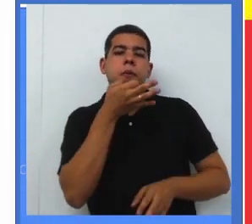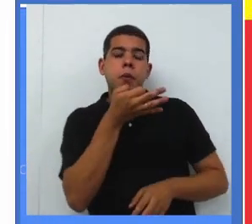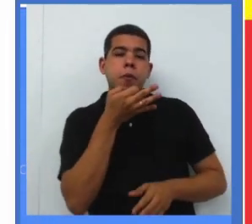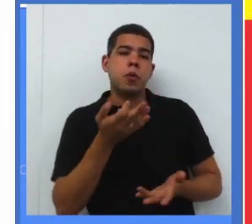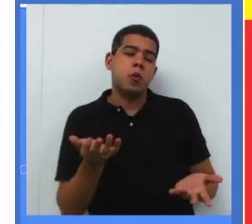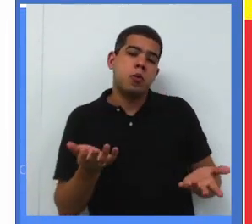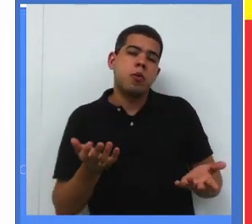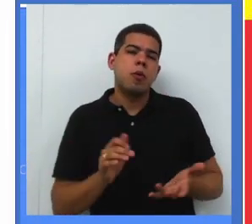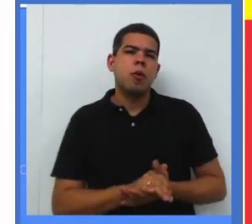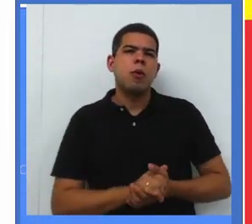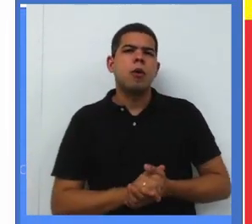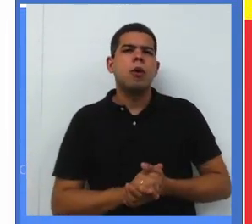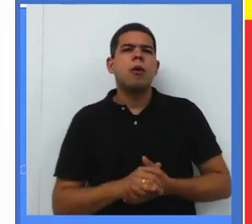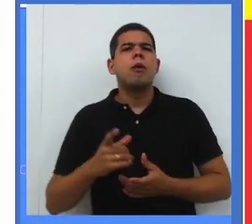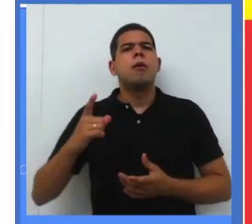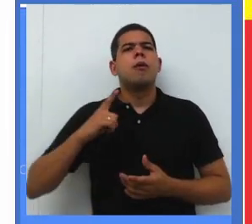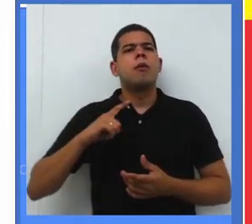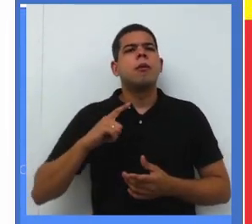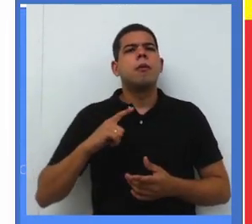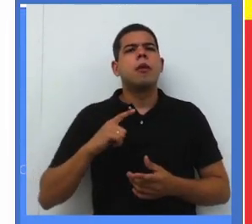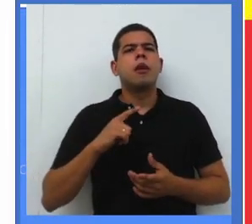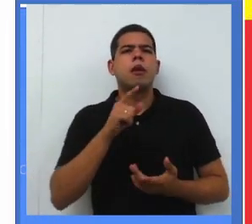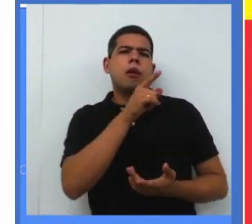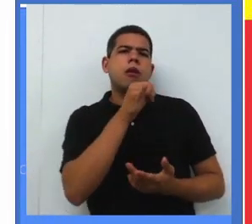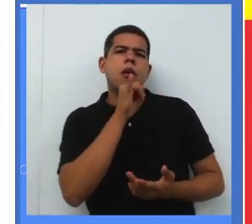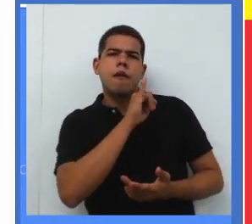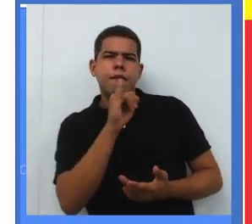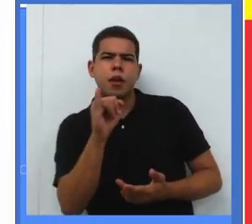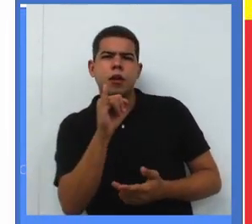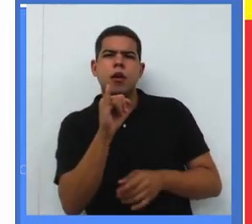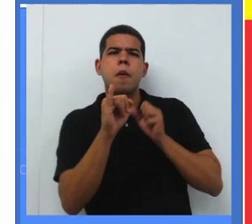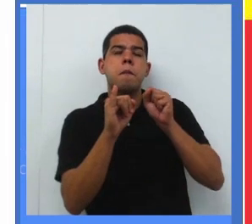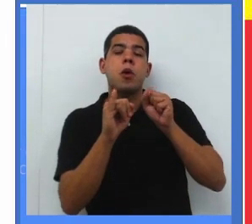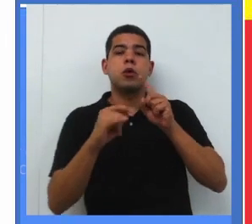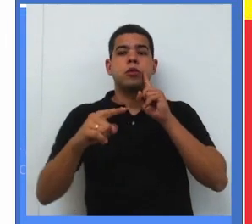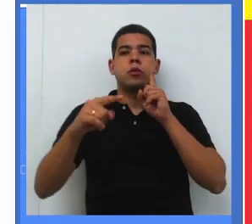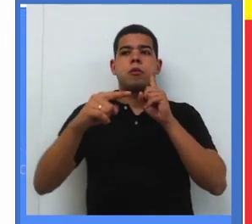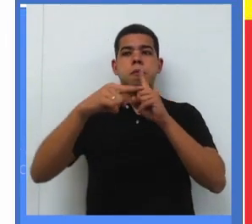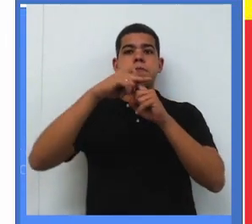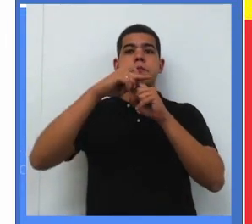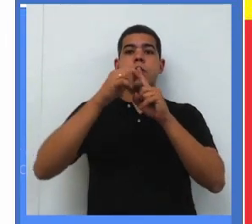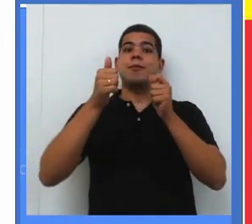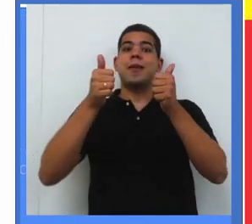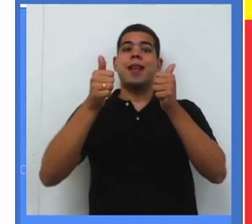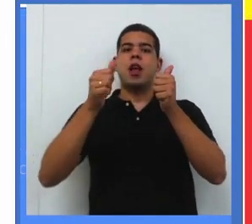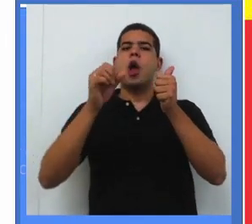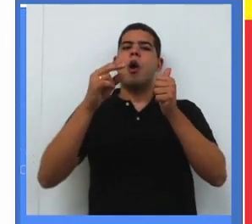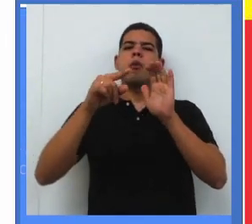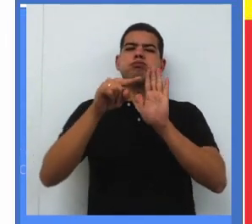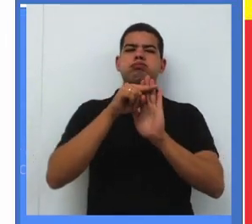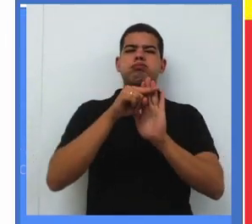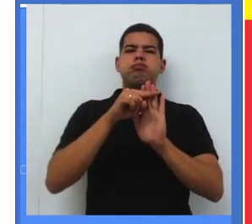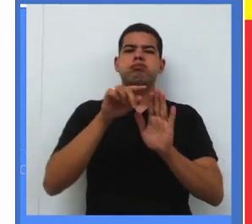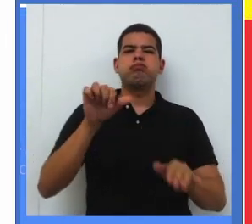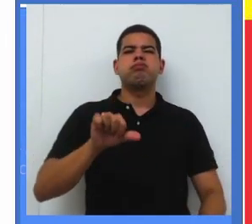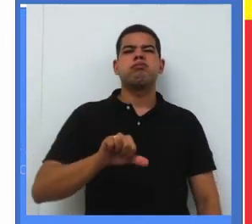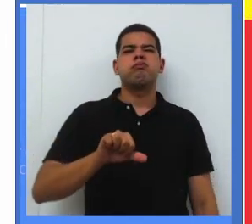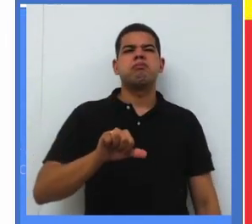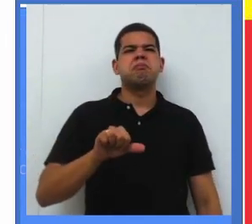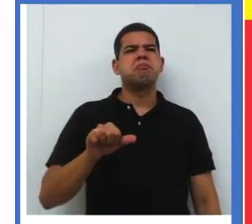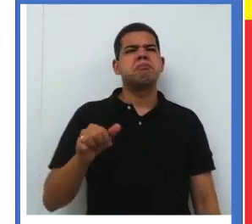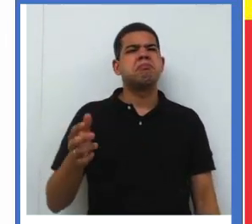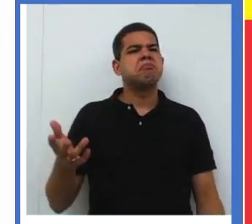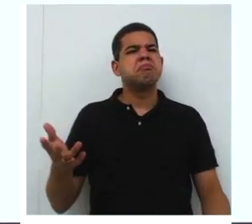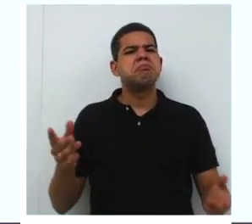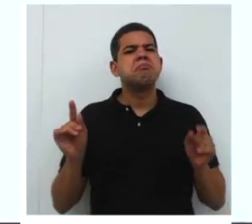Definição, veja, dão um juízo de valor sobre o que se diz, podendo ser positivo ou negativo esse juízo de valor. E o